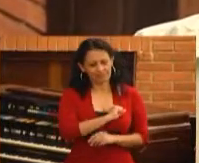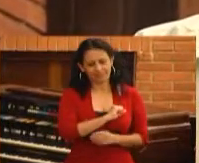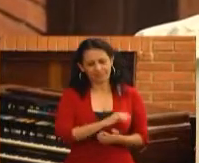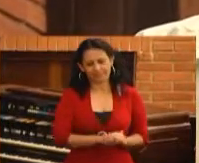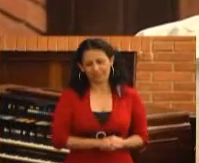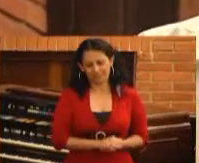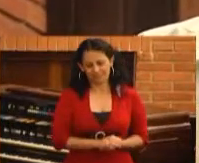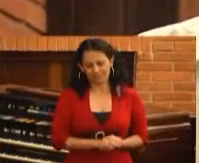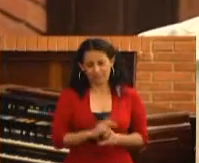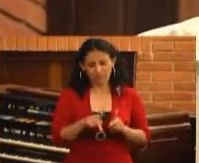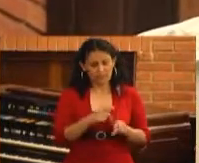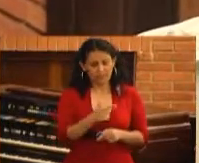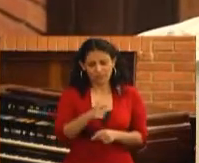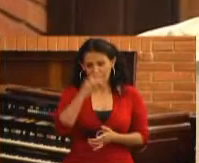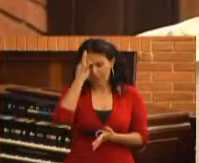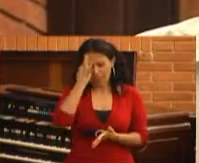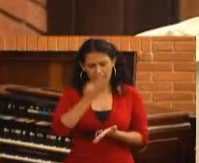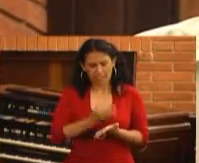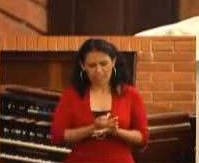Gente,